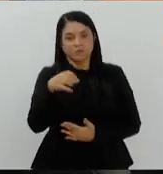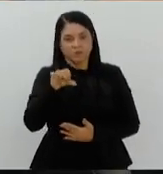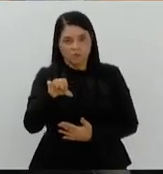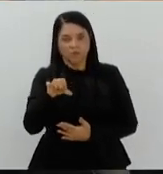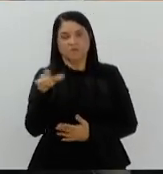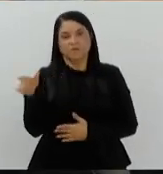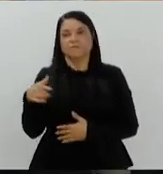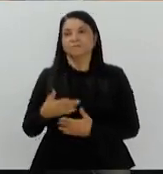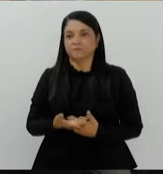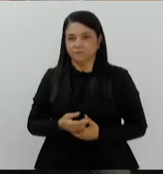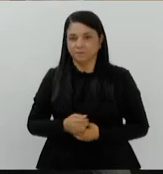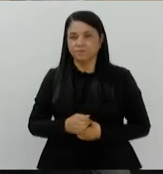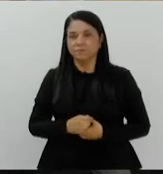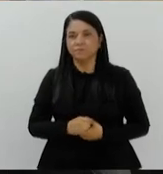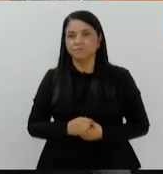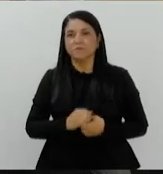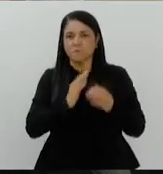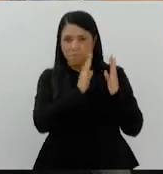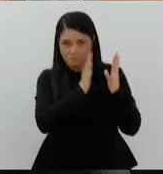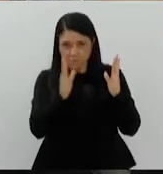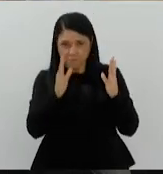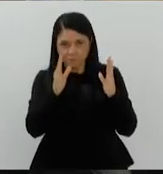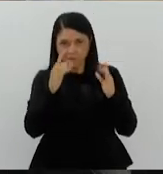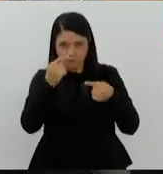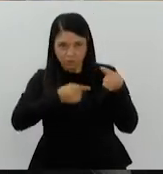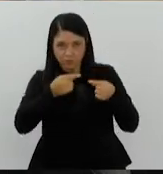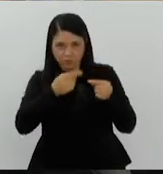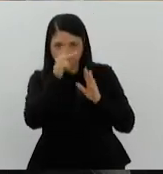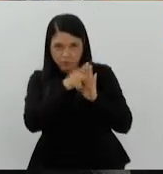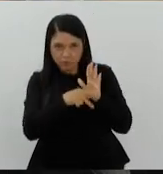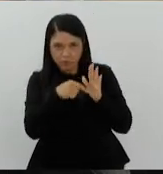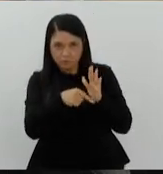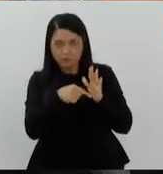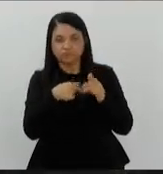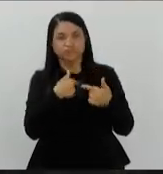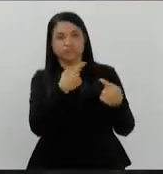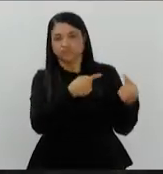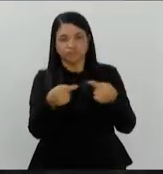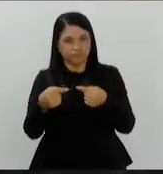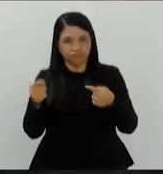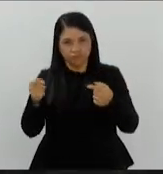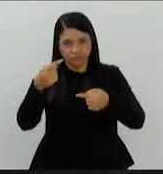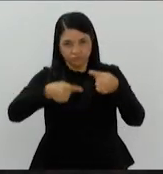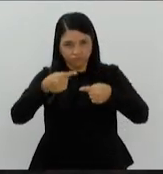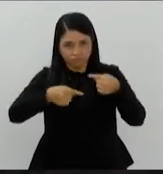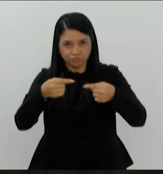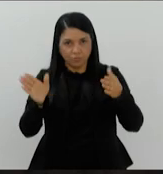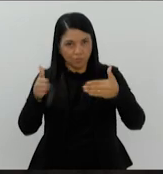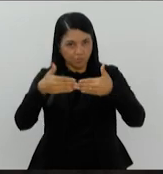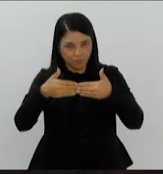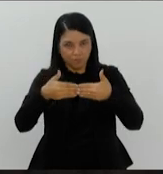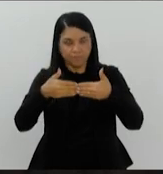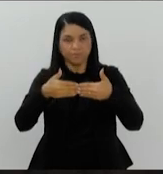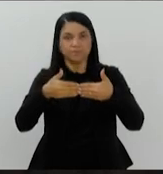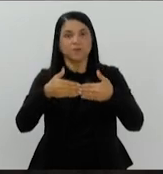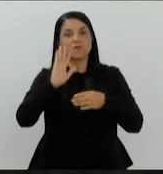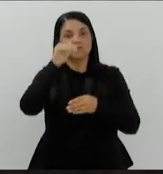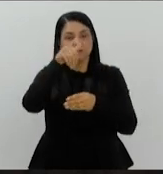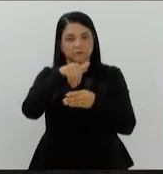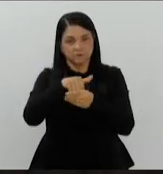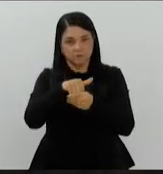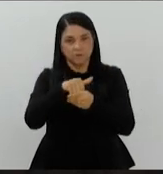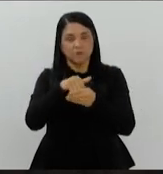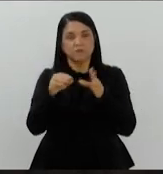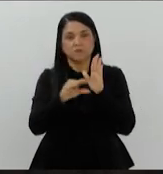presidente. Só é para discutir o projeto? Não, não. Não havendo mais quem queira discutir, encerrada a discussão. Em votação